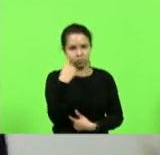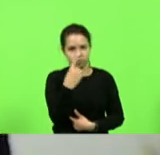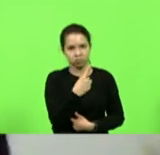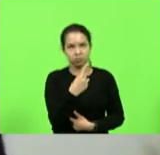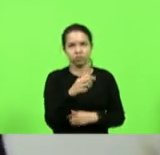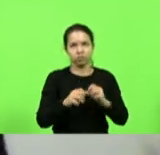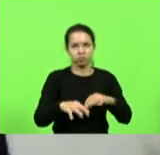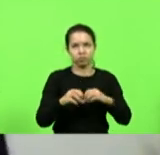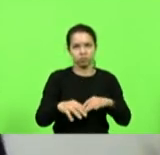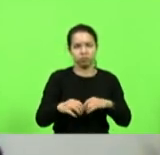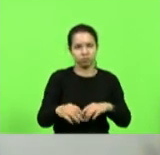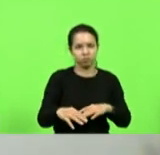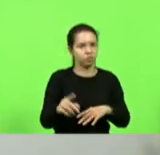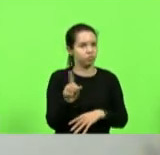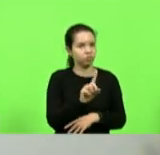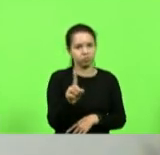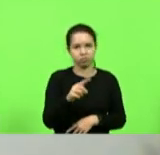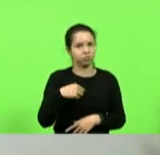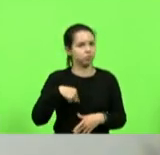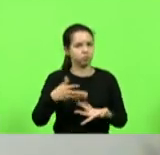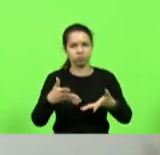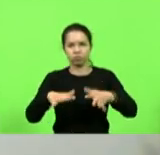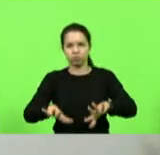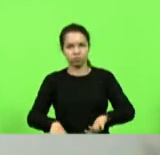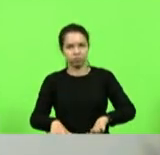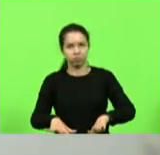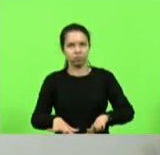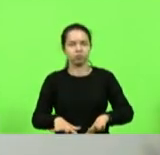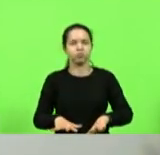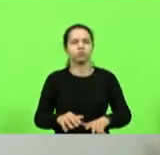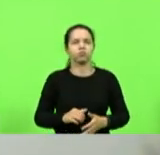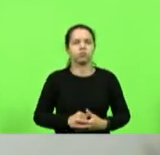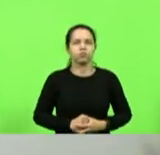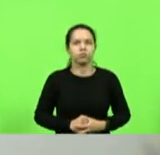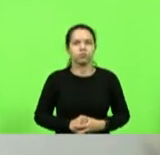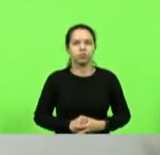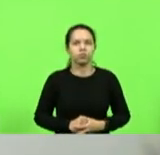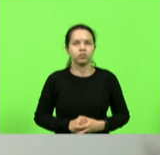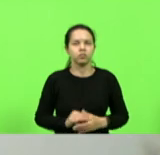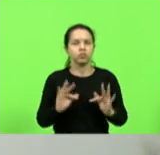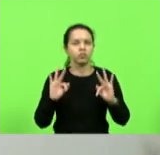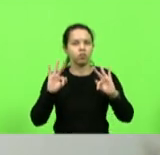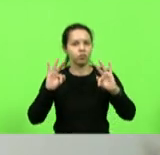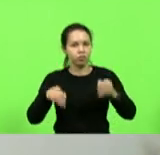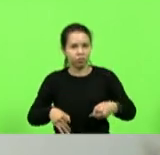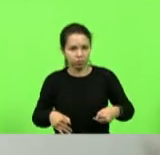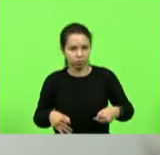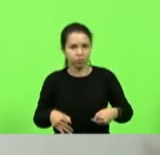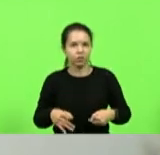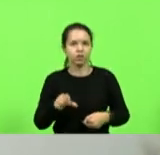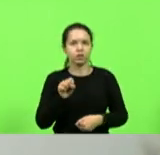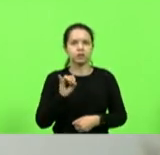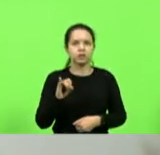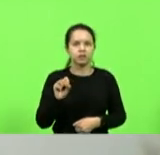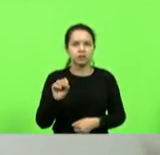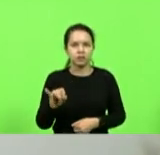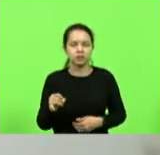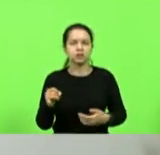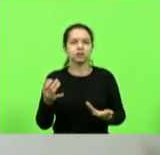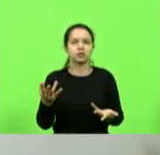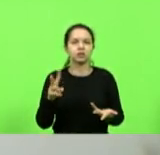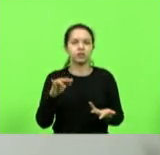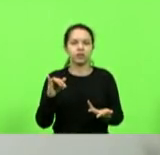é isso que a gente quer. Acho que a fala aqui, final, né, da Cici, do Vieira, de